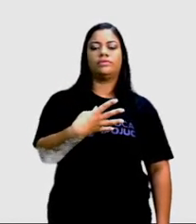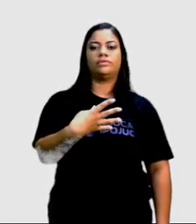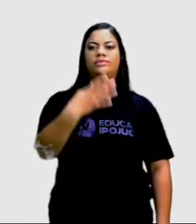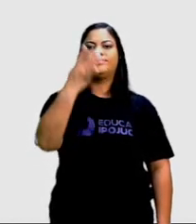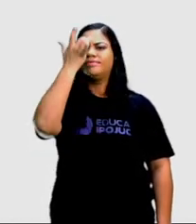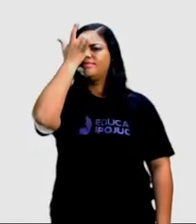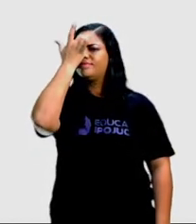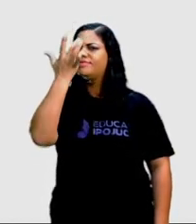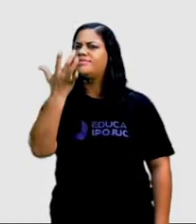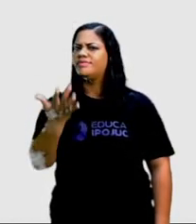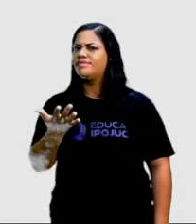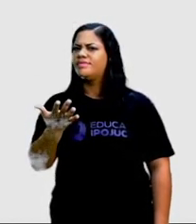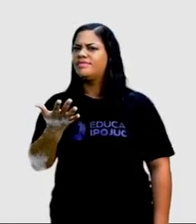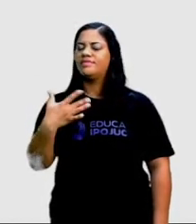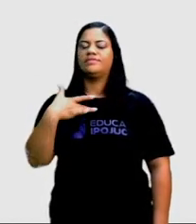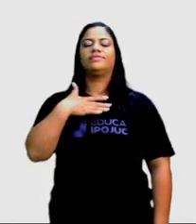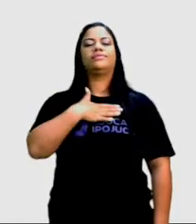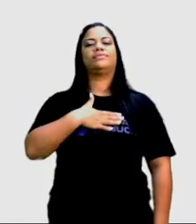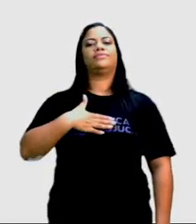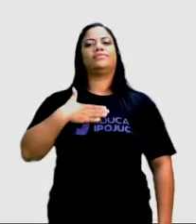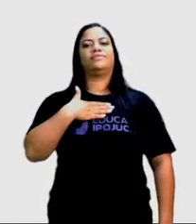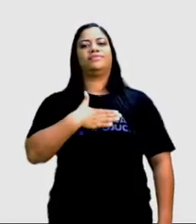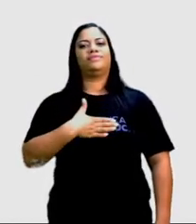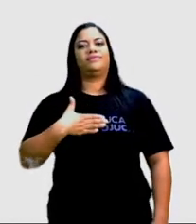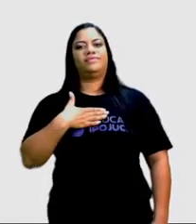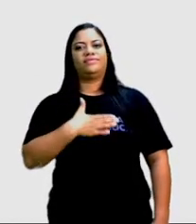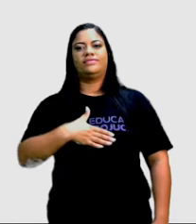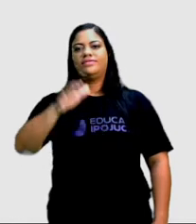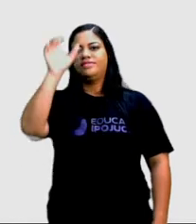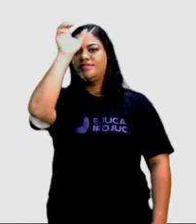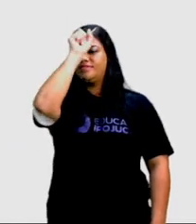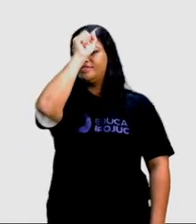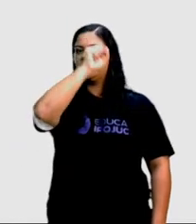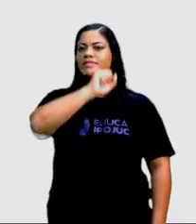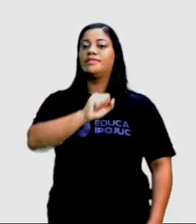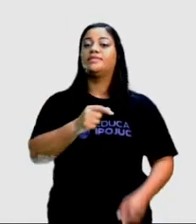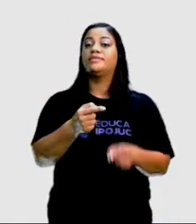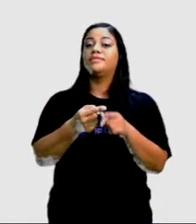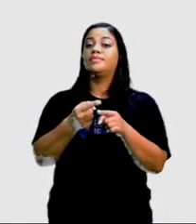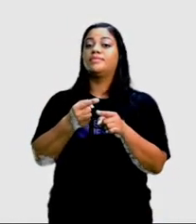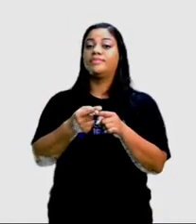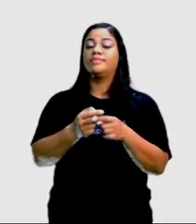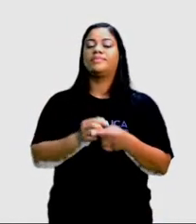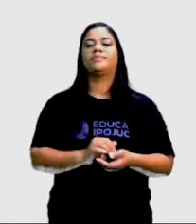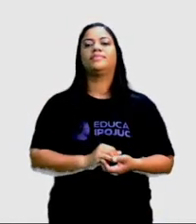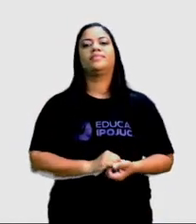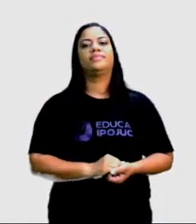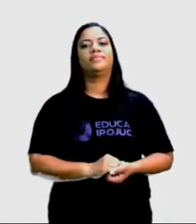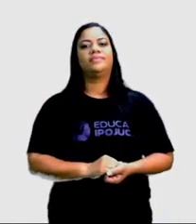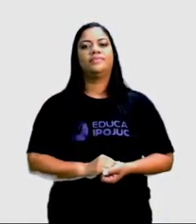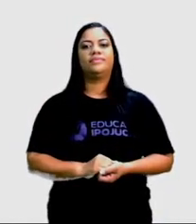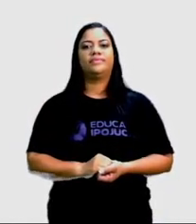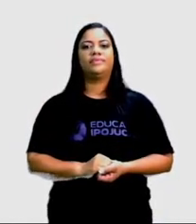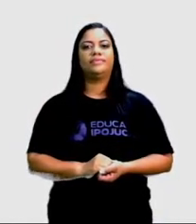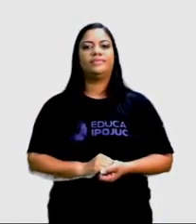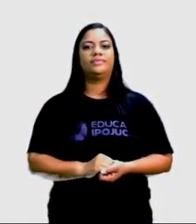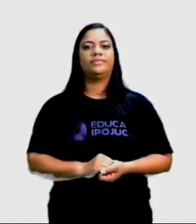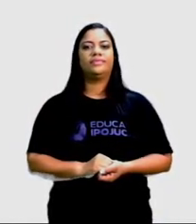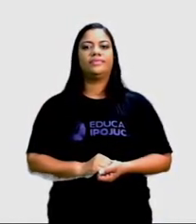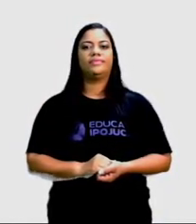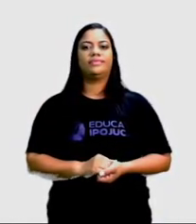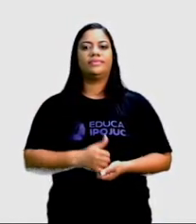ficou fácil? Eu gostei de aprender dessa forma aí, porque a gente pode